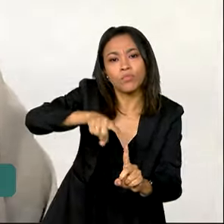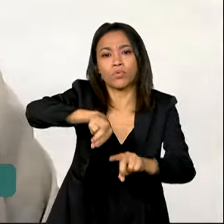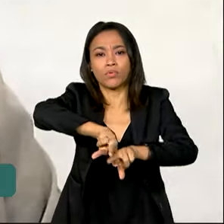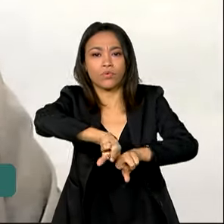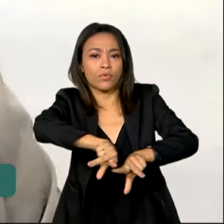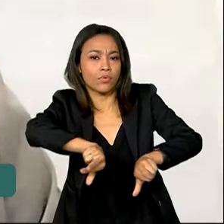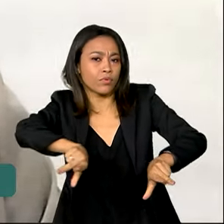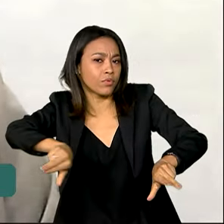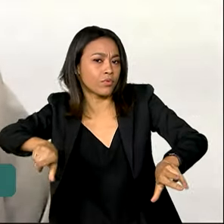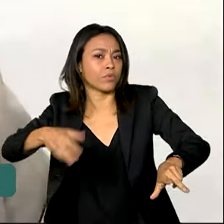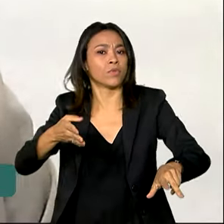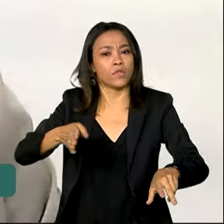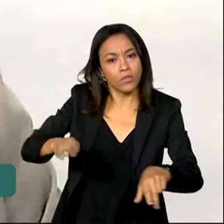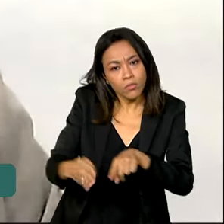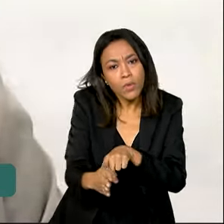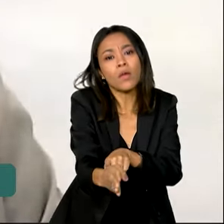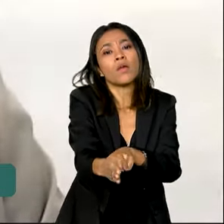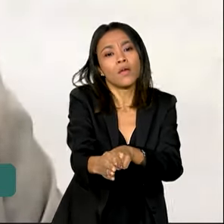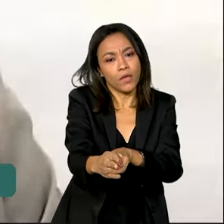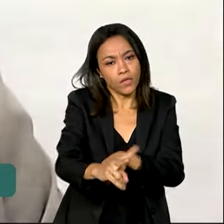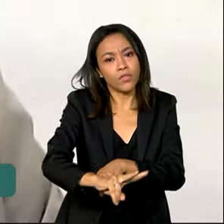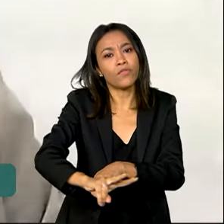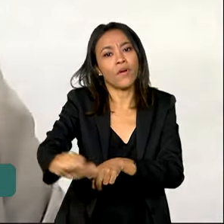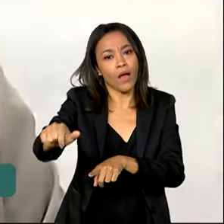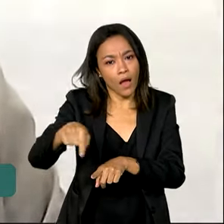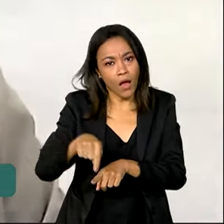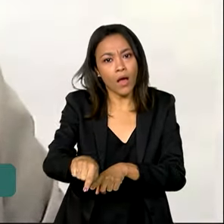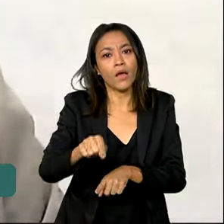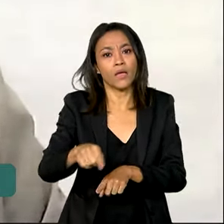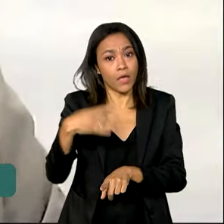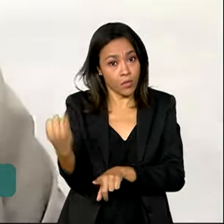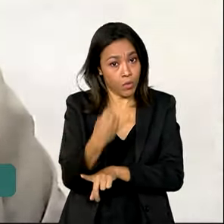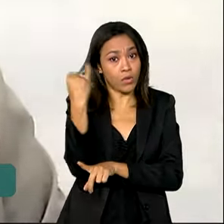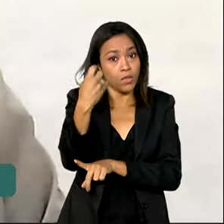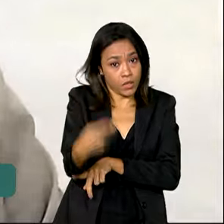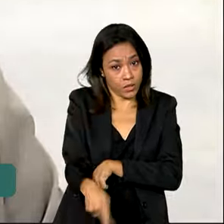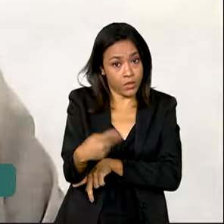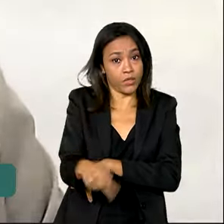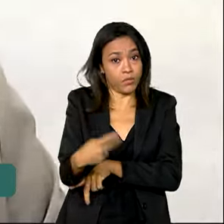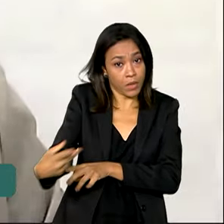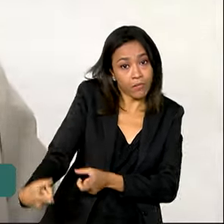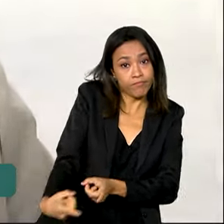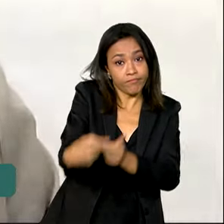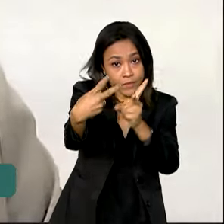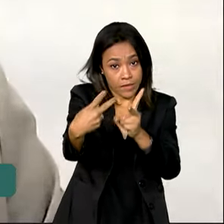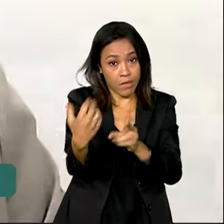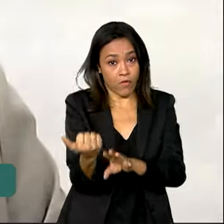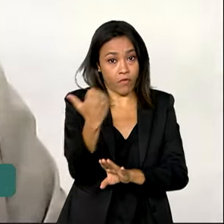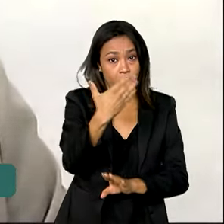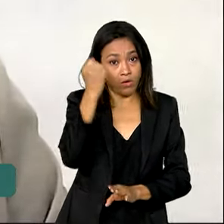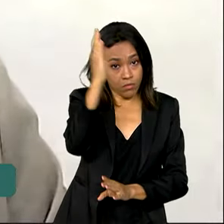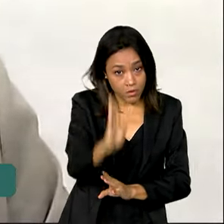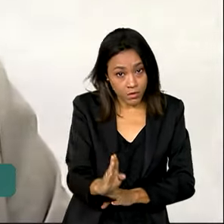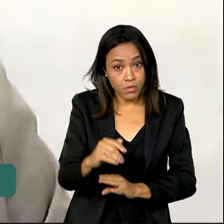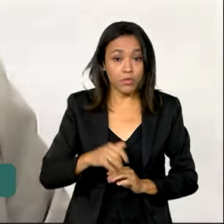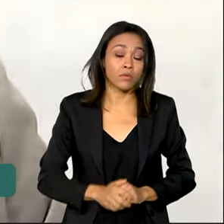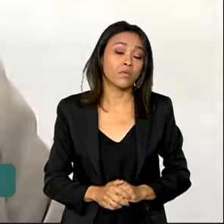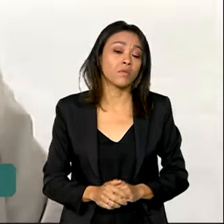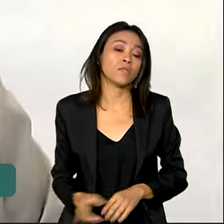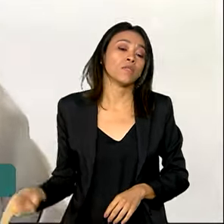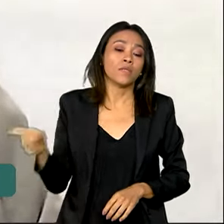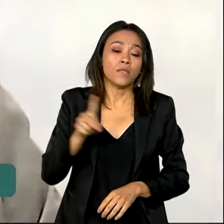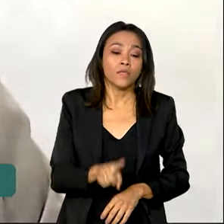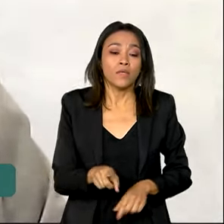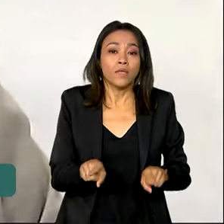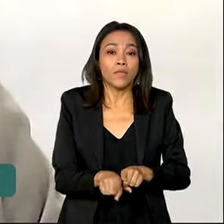alcançar uma série, a lagosta, que é importante para nós na exportação, né? E com